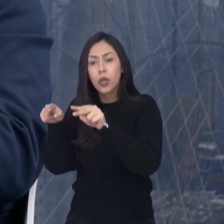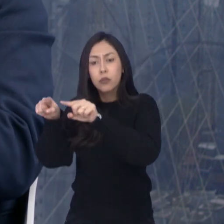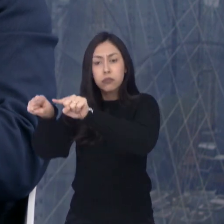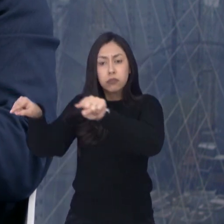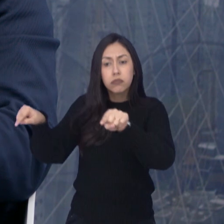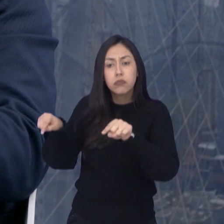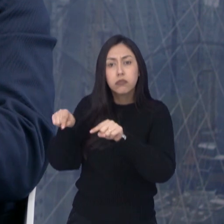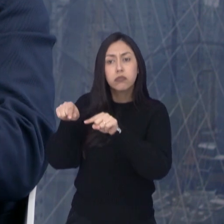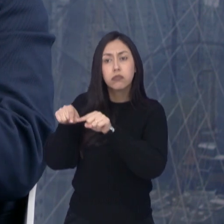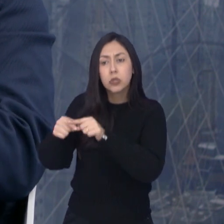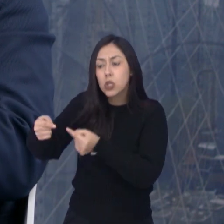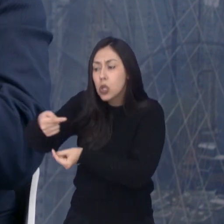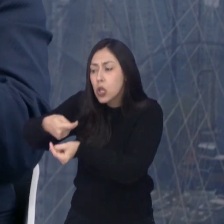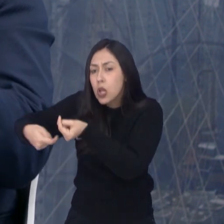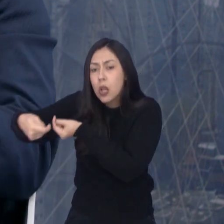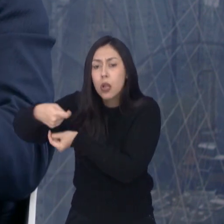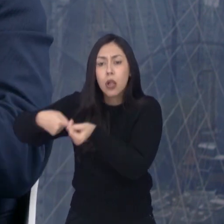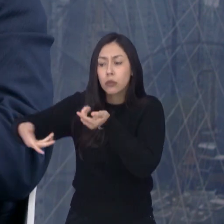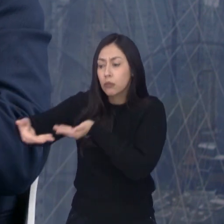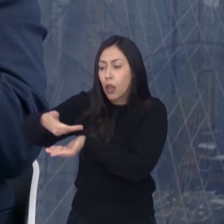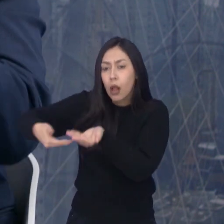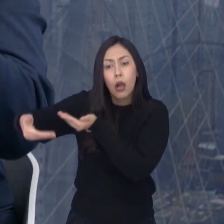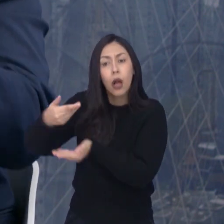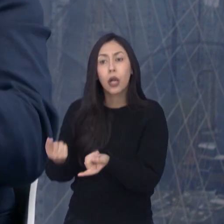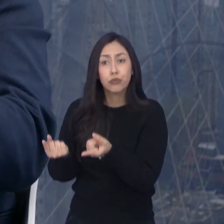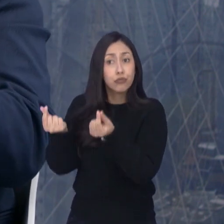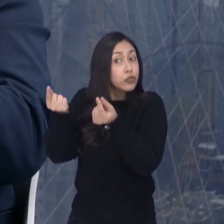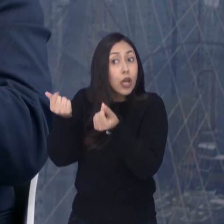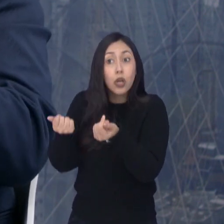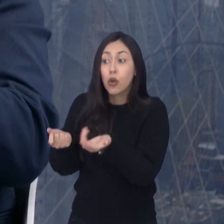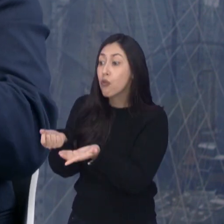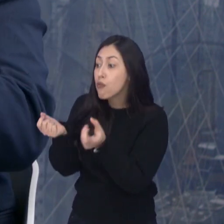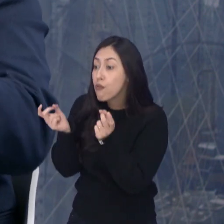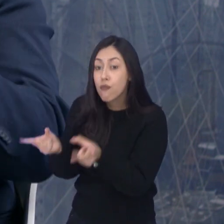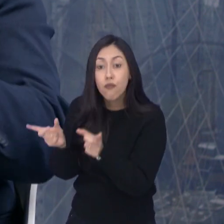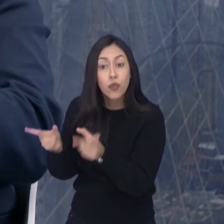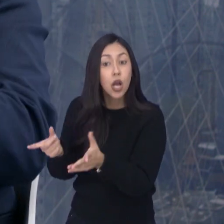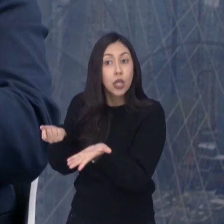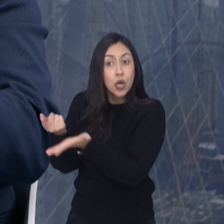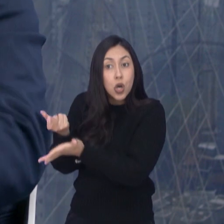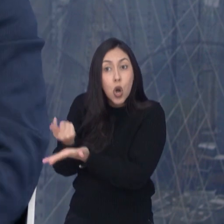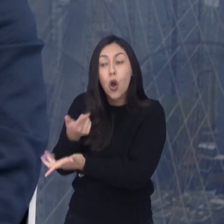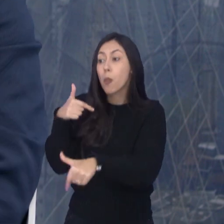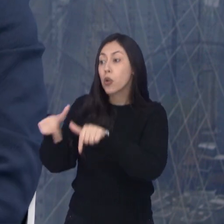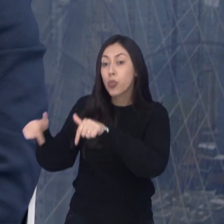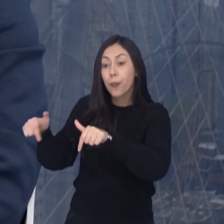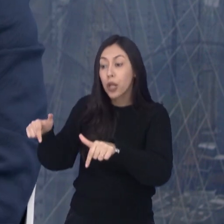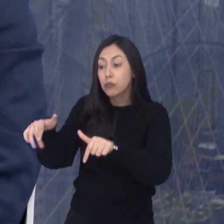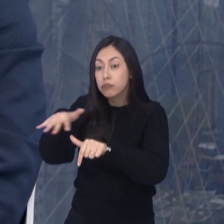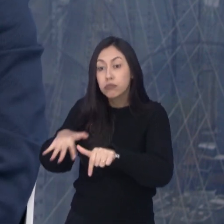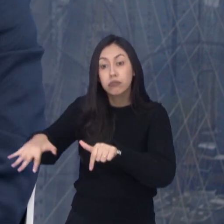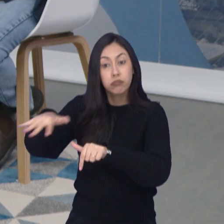circulam nos sistemas de troca, geração de renda, compra, trabalho, naquela região geográfica